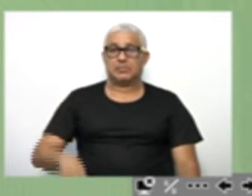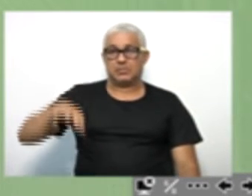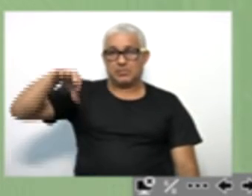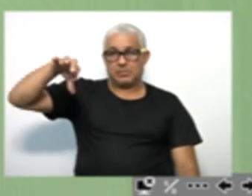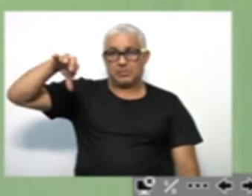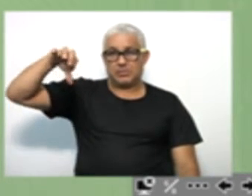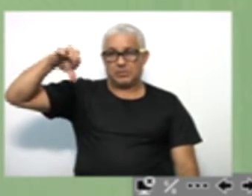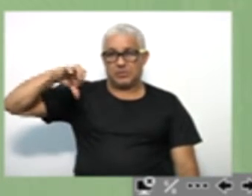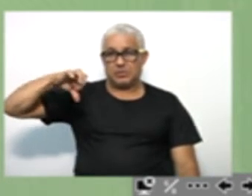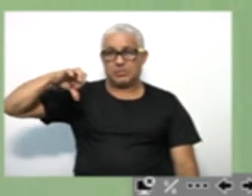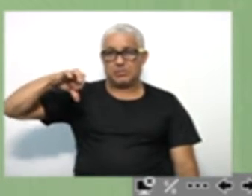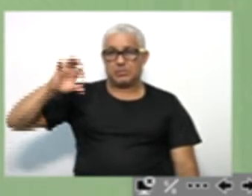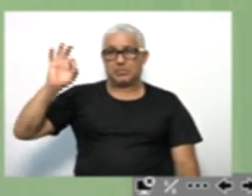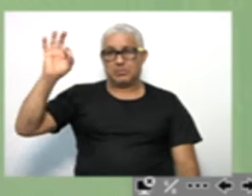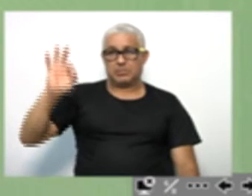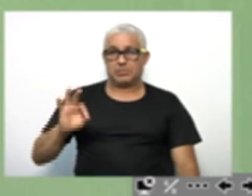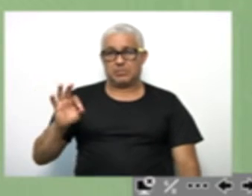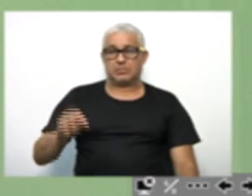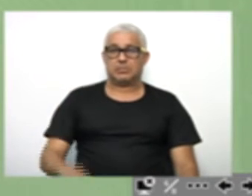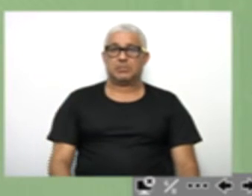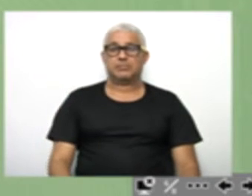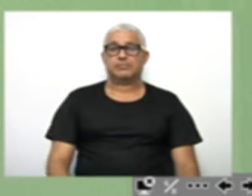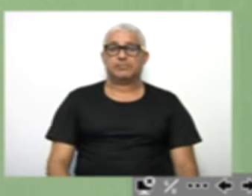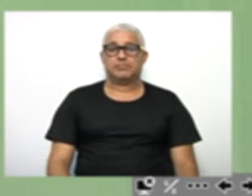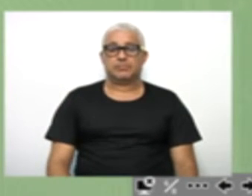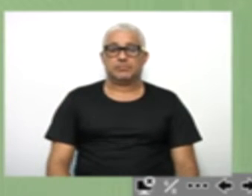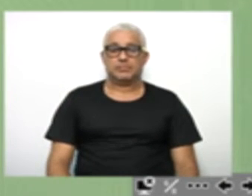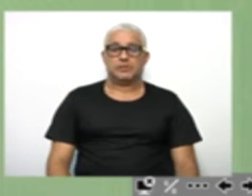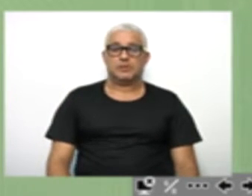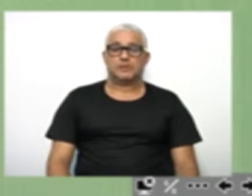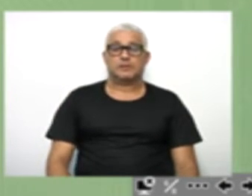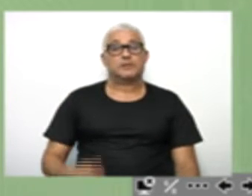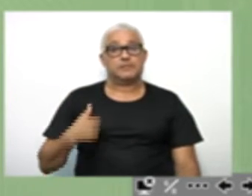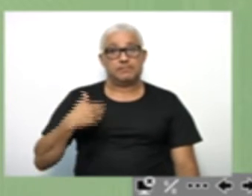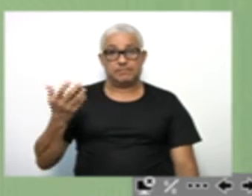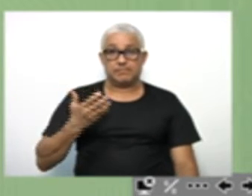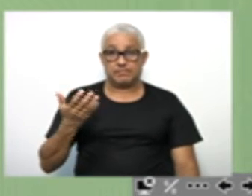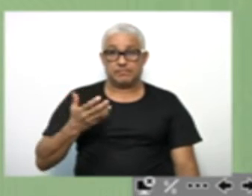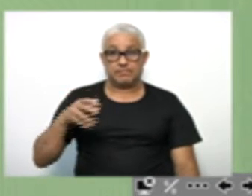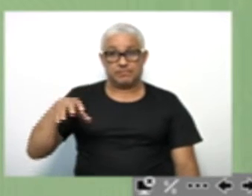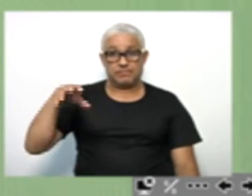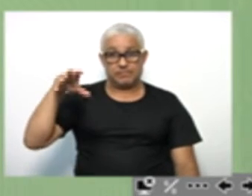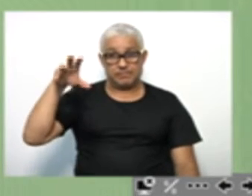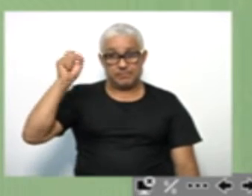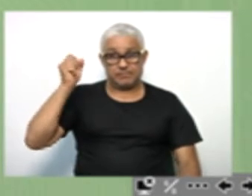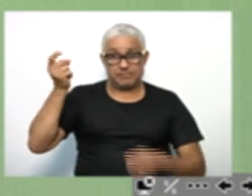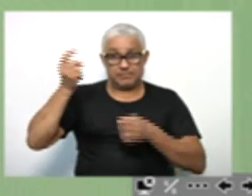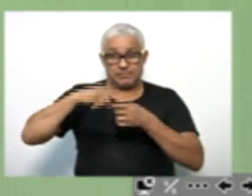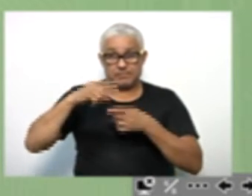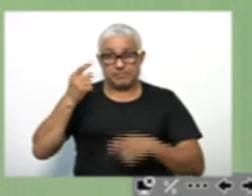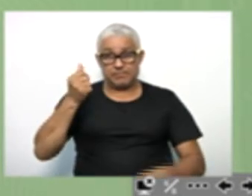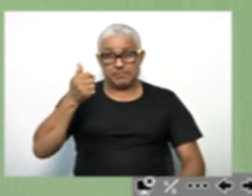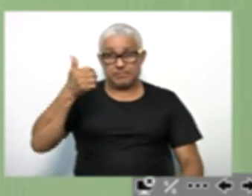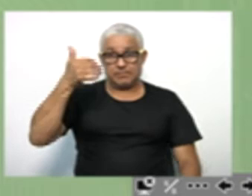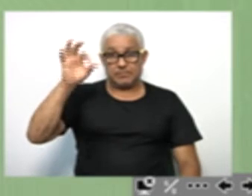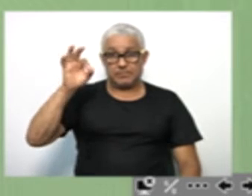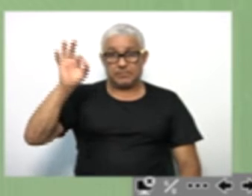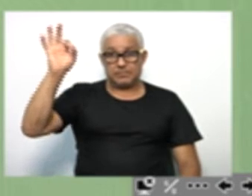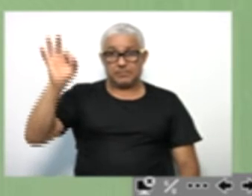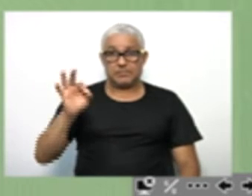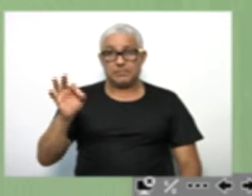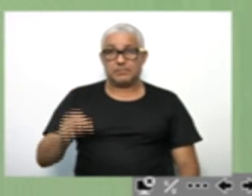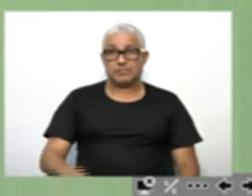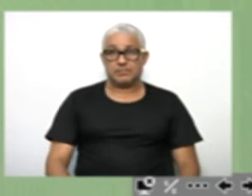9%. Então, gente, eu espero ganhar 10%, mas eu vi que a minha taxa interna